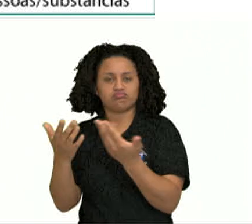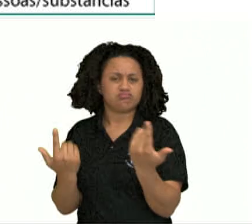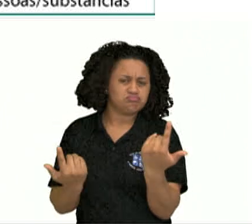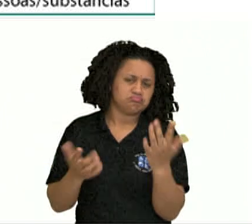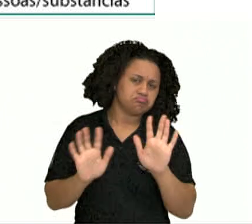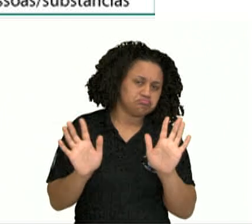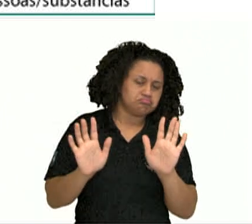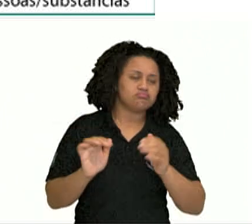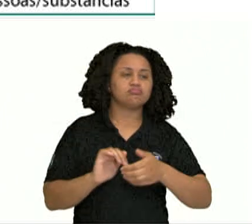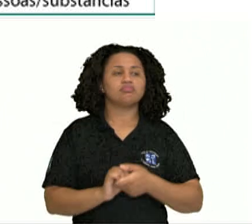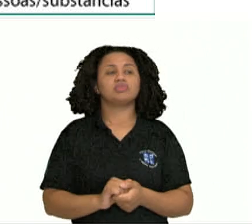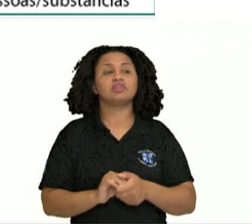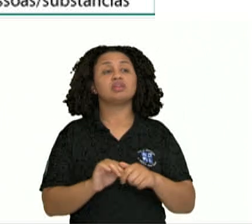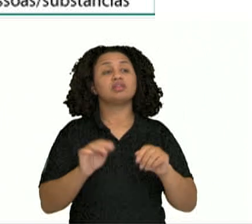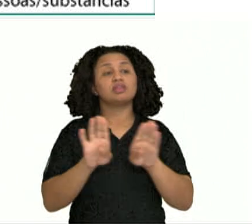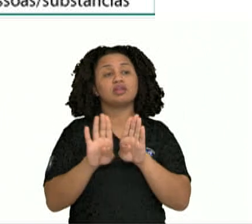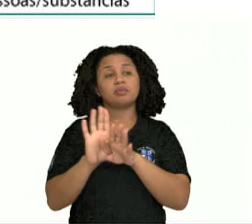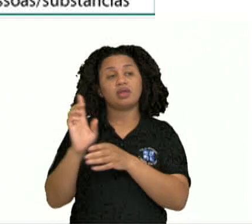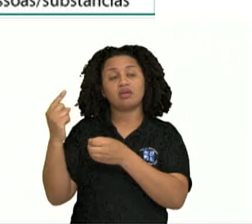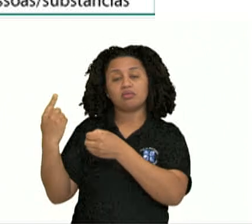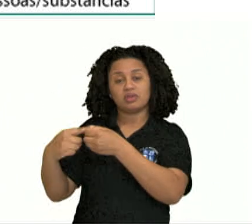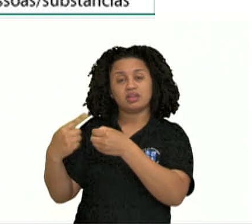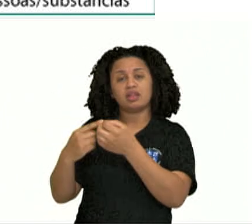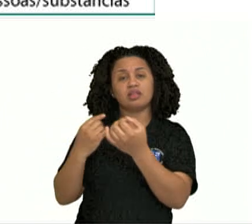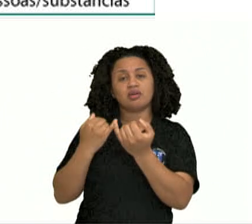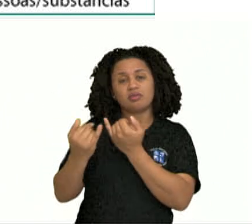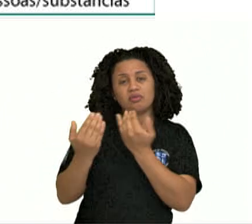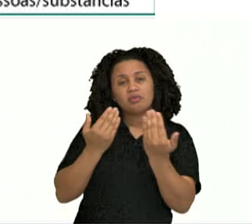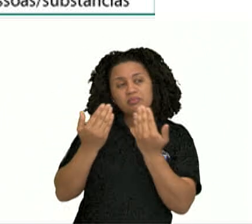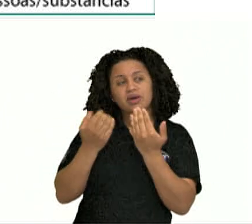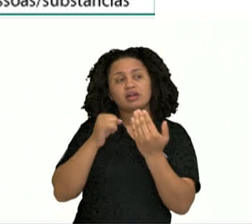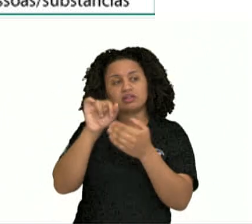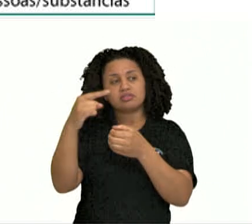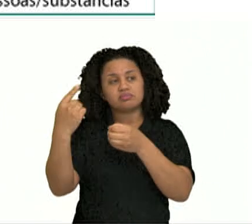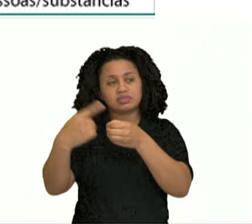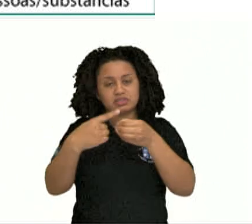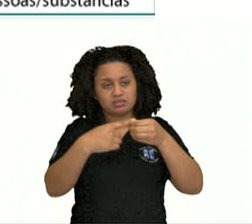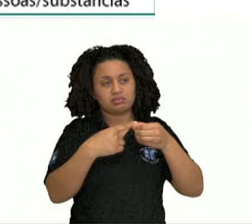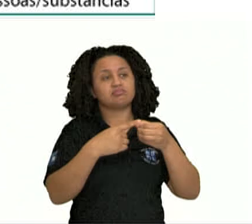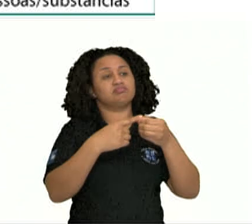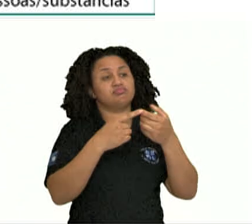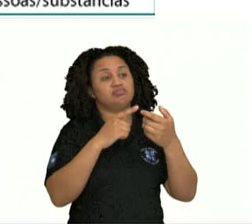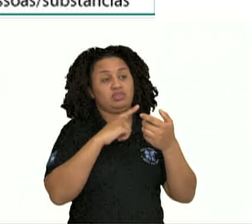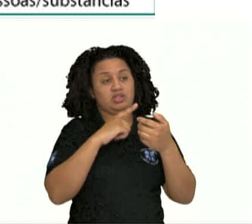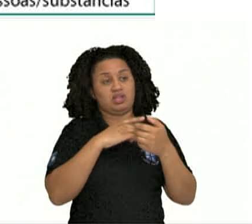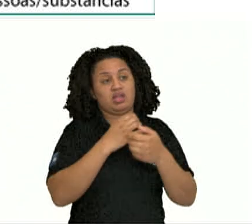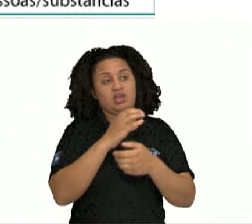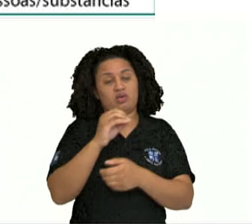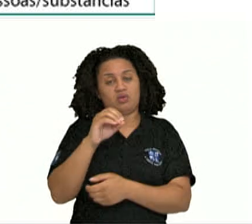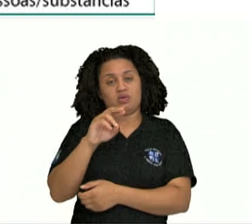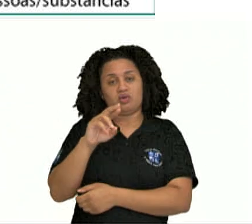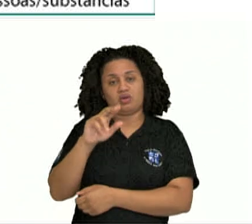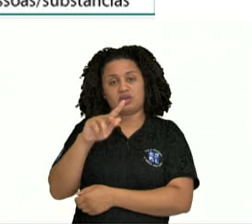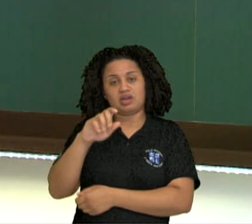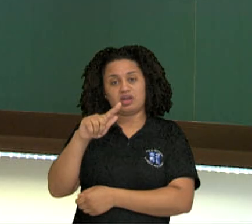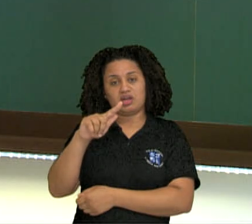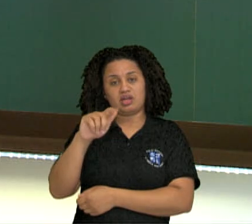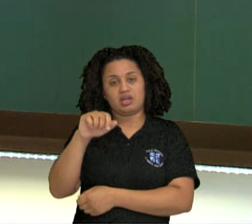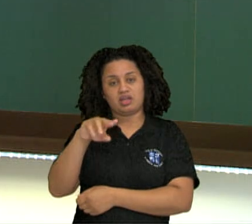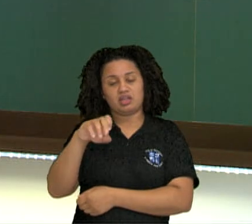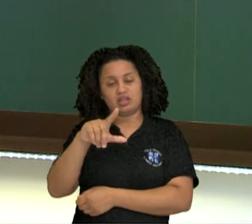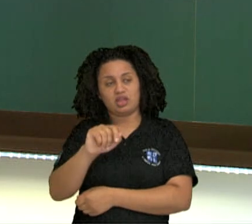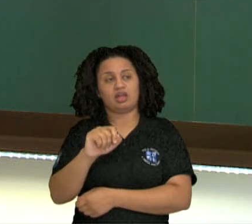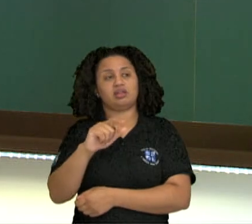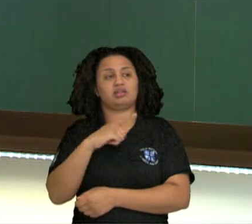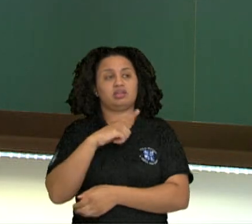tá e uma cidade como se fosse uma cidade então assim esse sim organelas organelas seria um mini órgãos